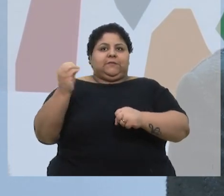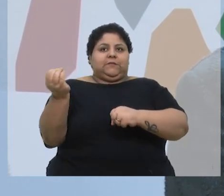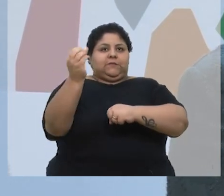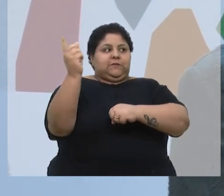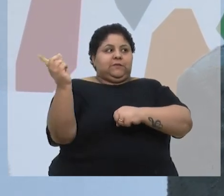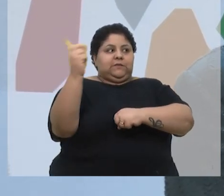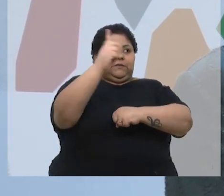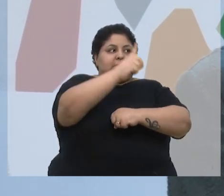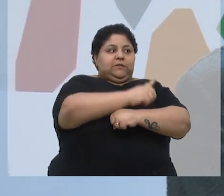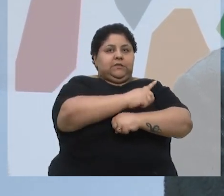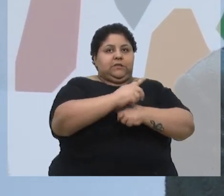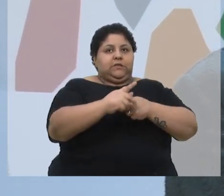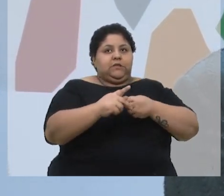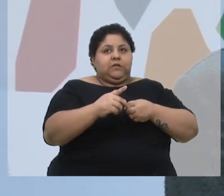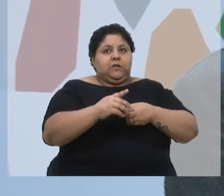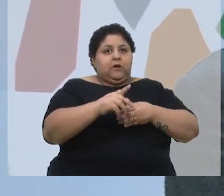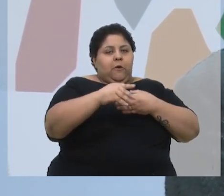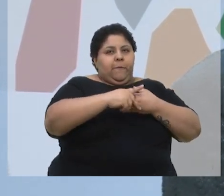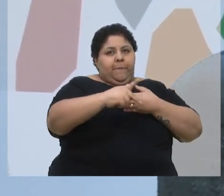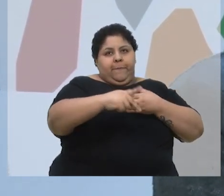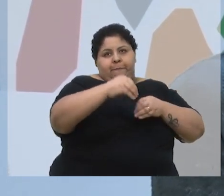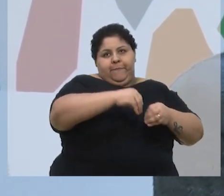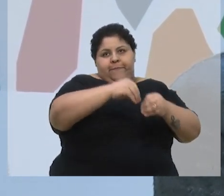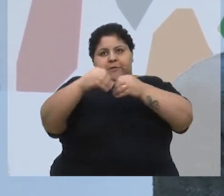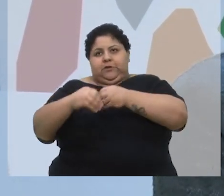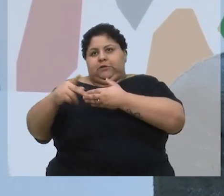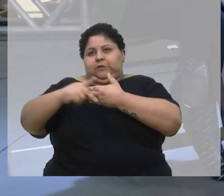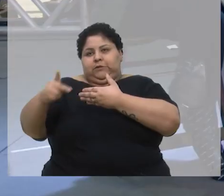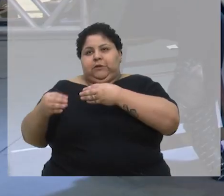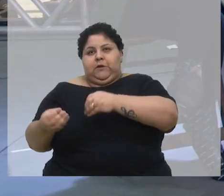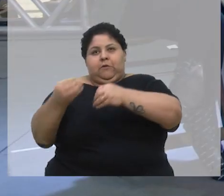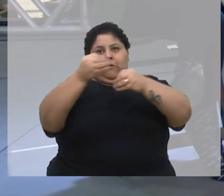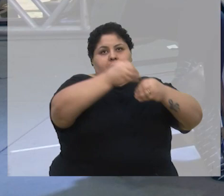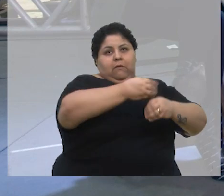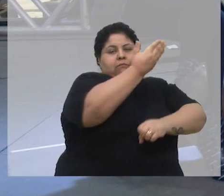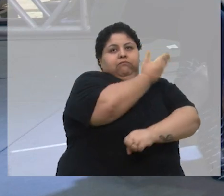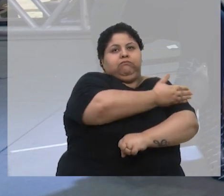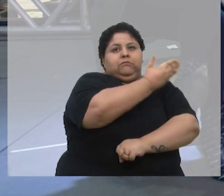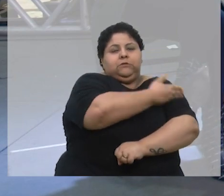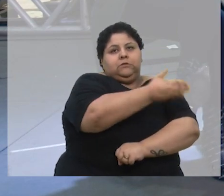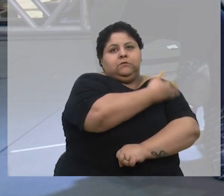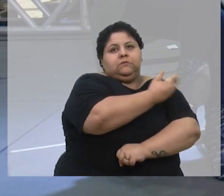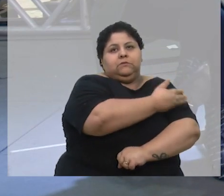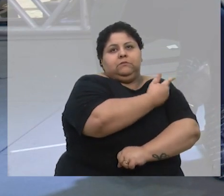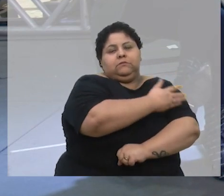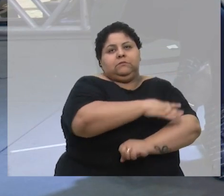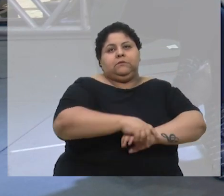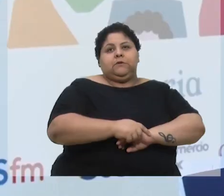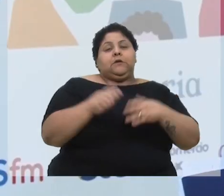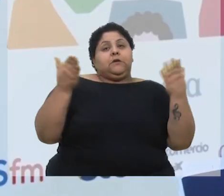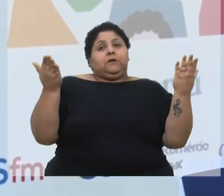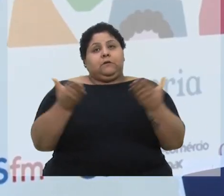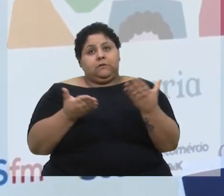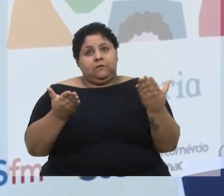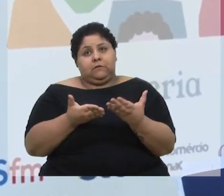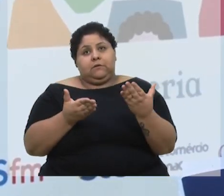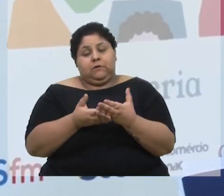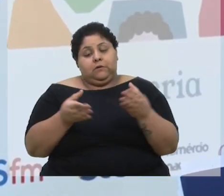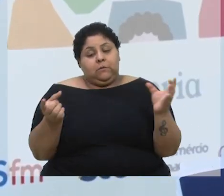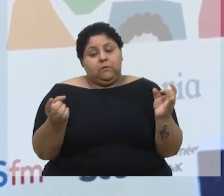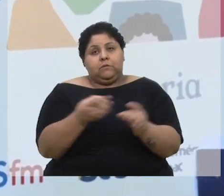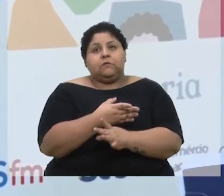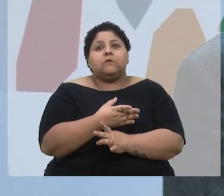a Genevieve Faé. Então elas vieram hoje nos contar um pouquinho de como é essa escrita, esse